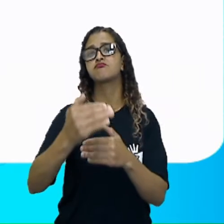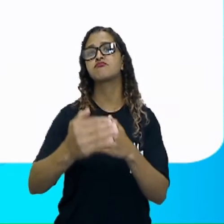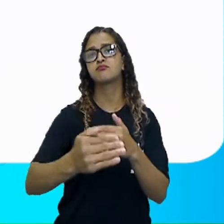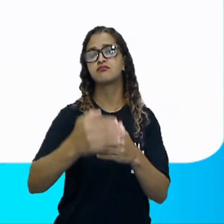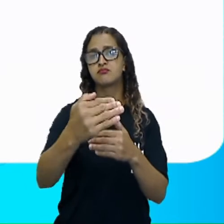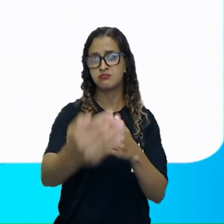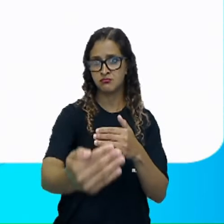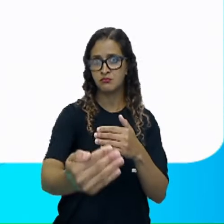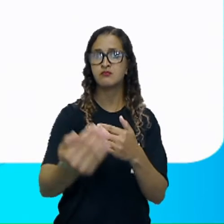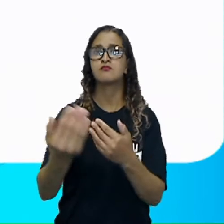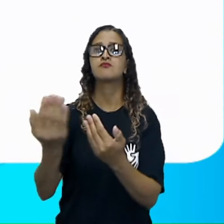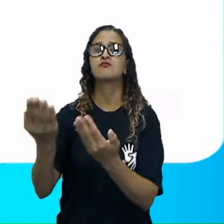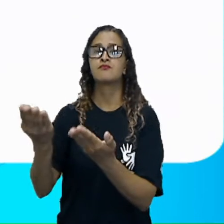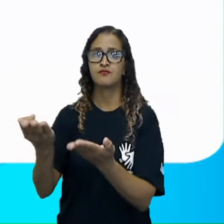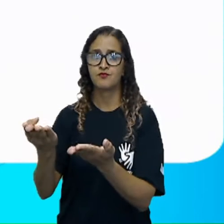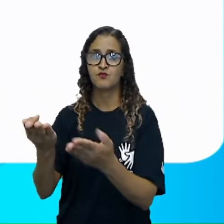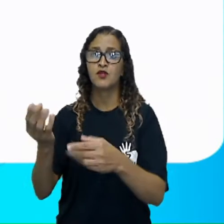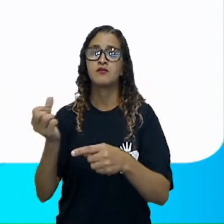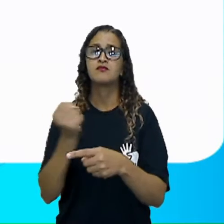quádruplo.